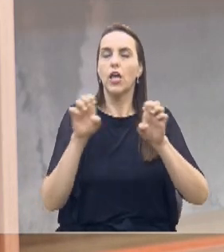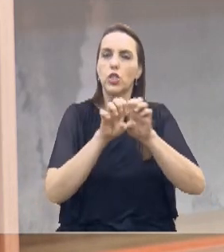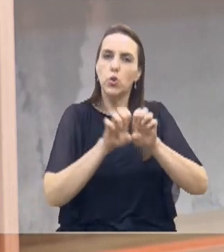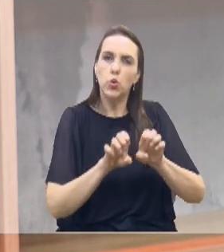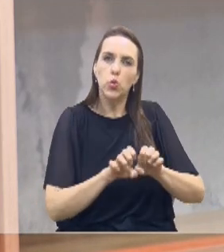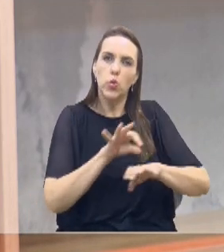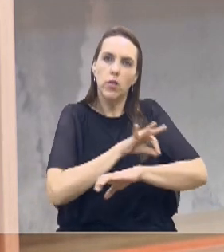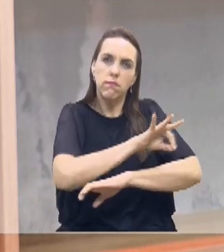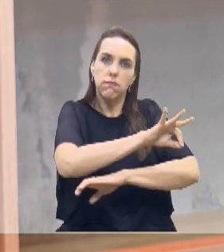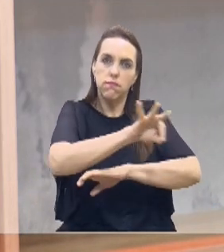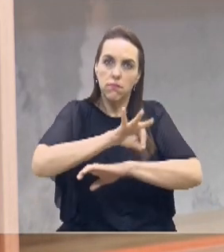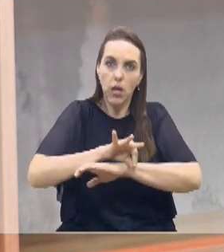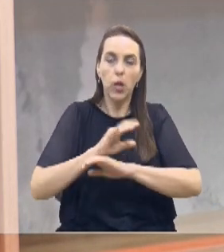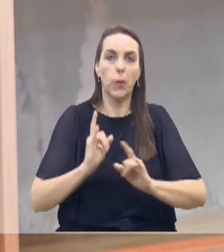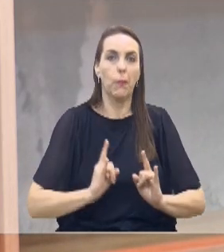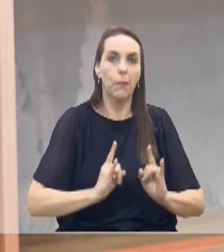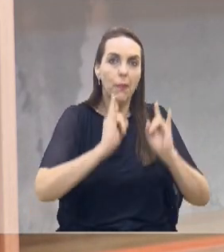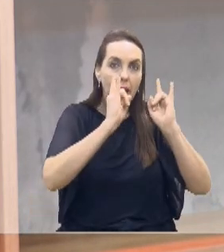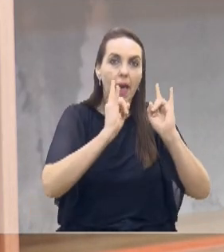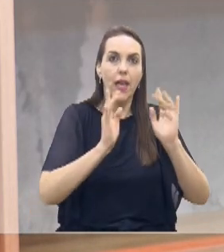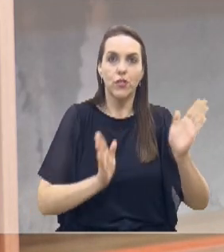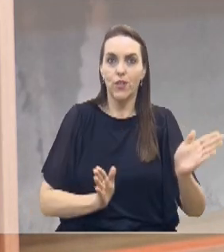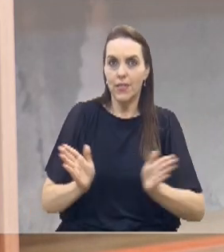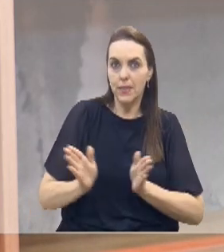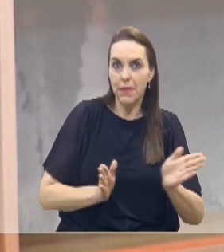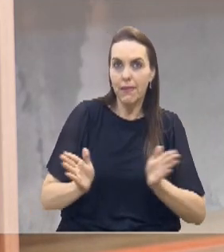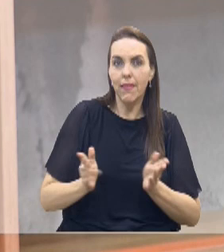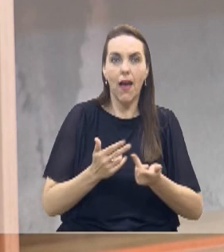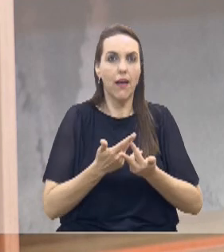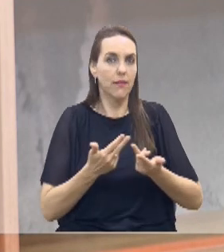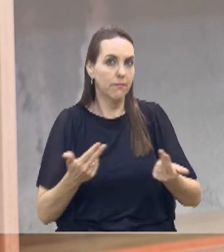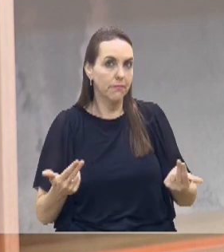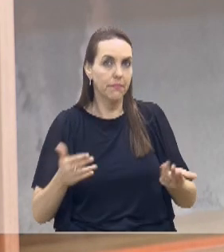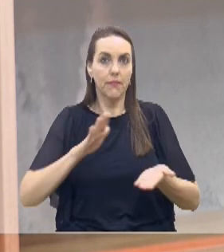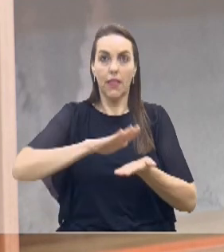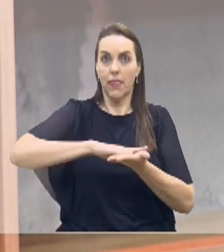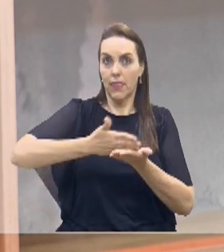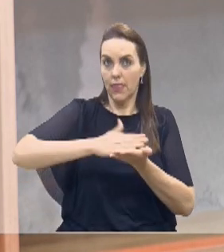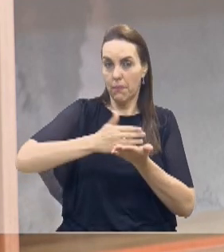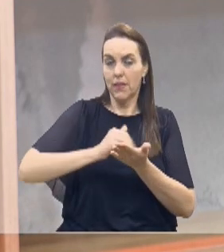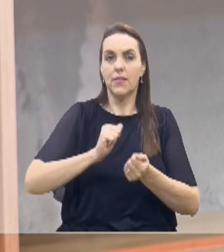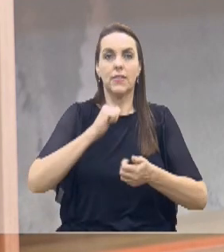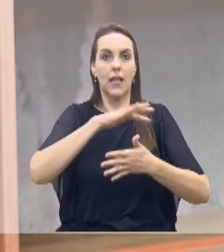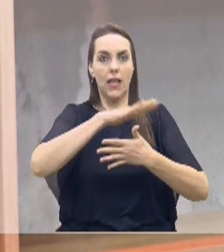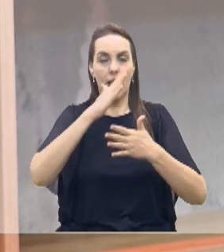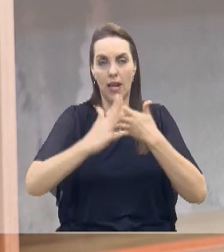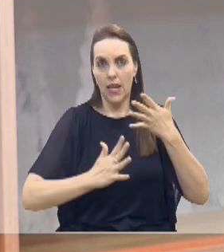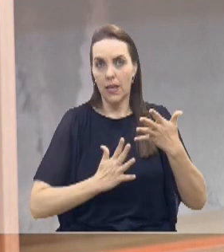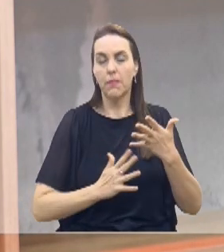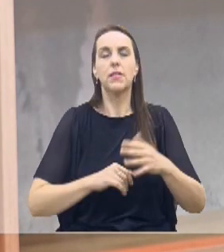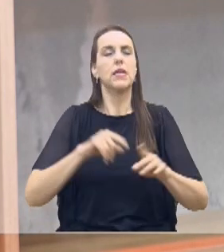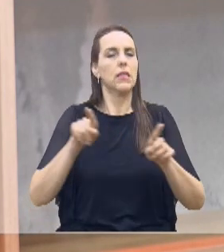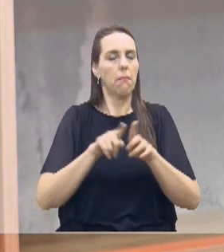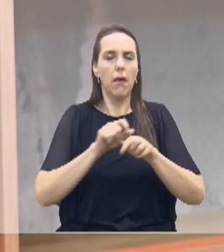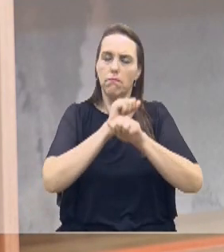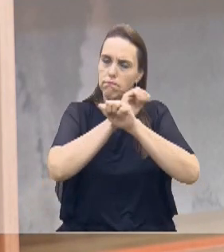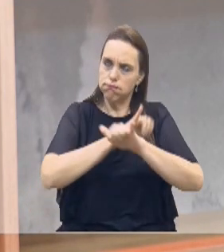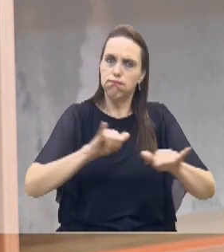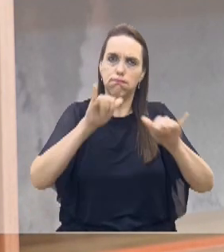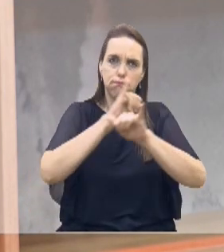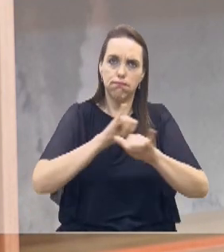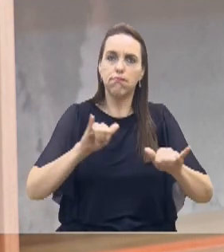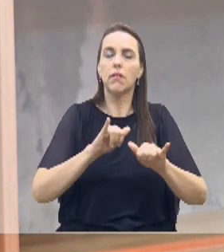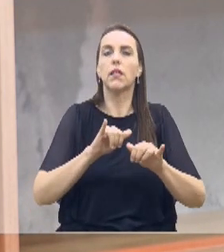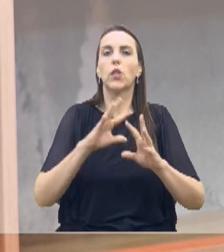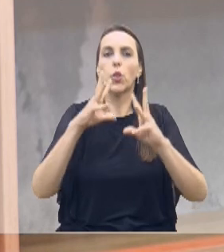se adequando, enfim. Aqui onde estamos, a tradução em Libras ela se ampliou para toda a programação, antes se